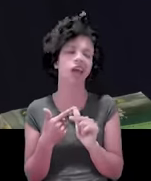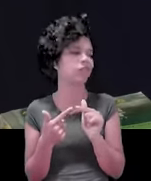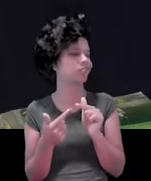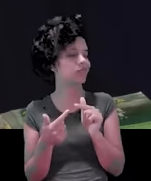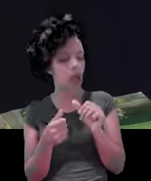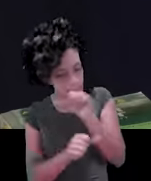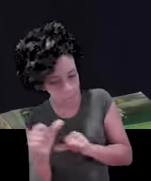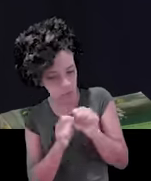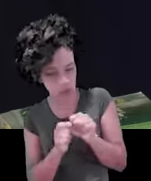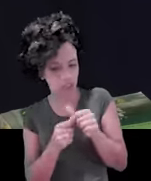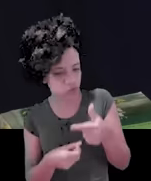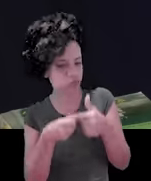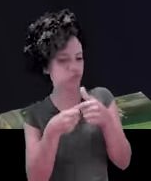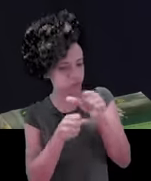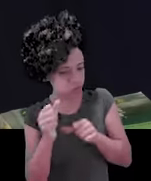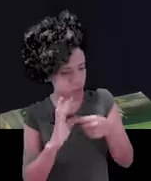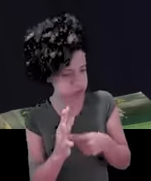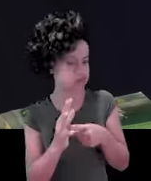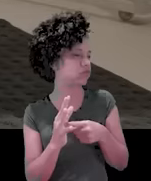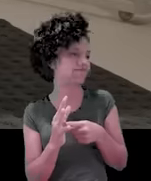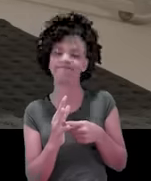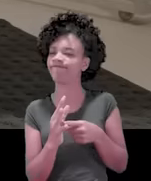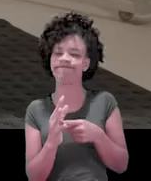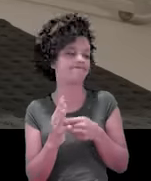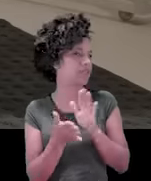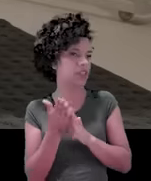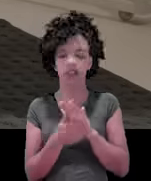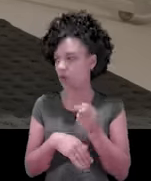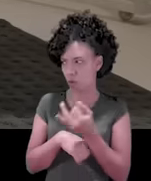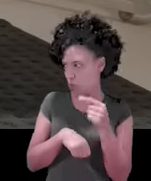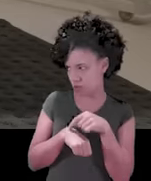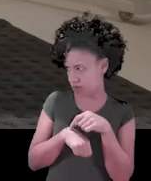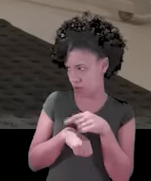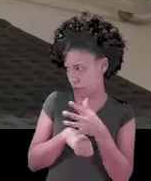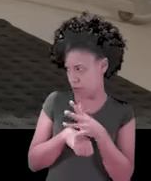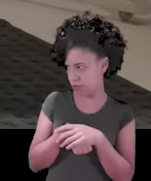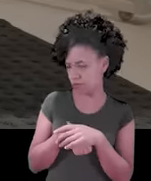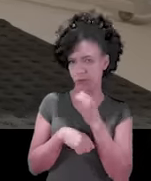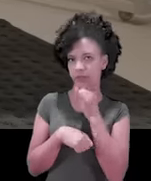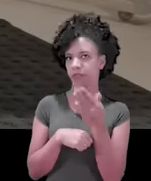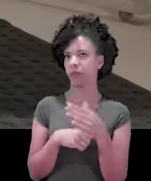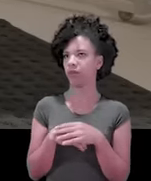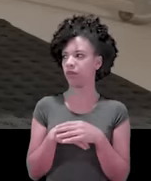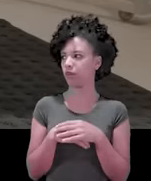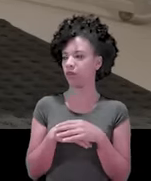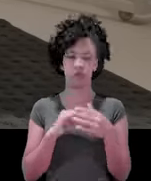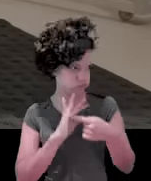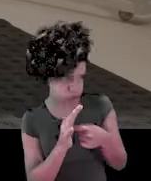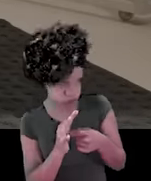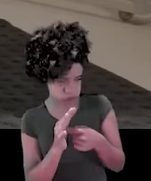de combustível de tanque de combustível fiz o mesmo procedimento nada a pergunta quanto tempo isso leva assim tipo bulbo